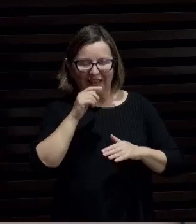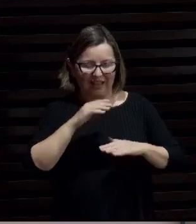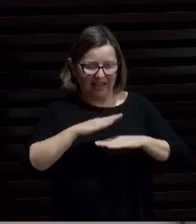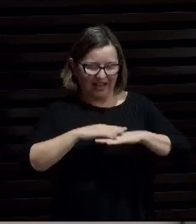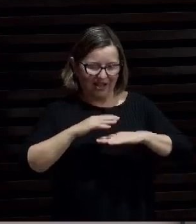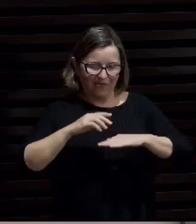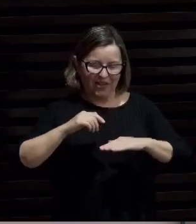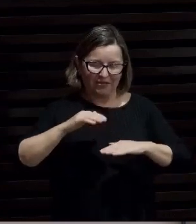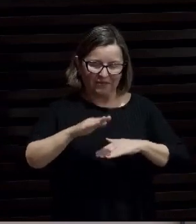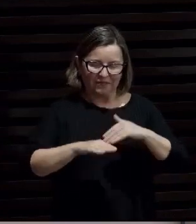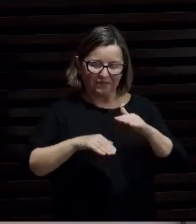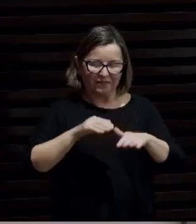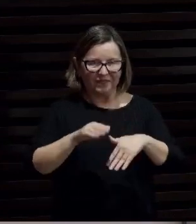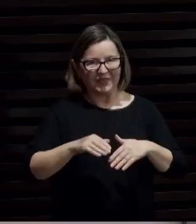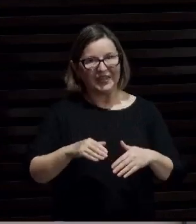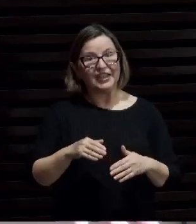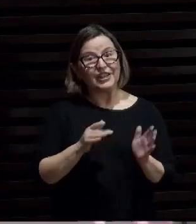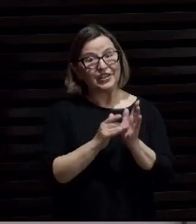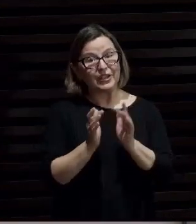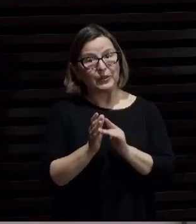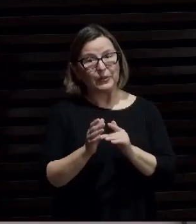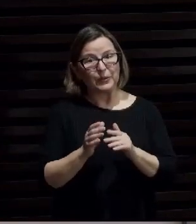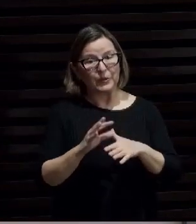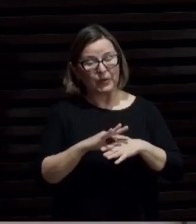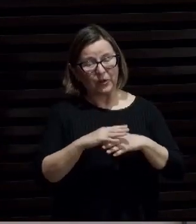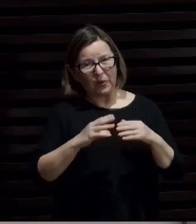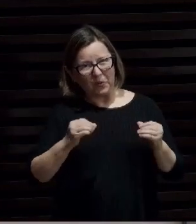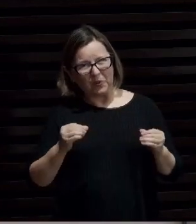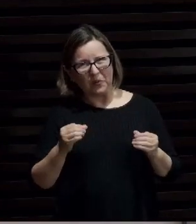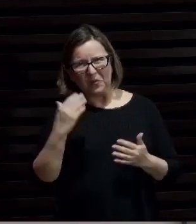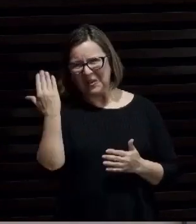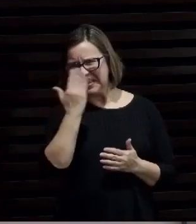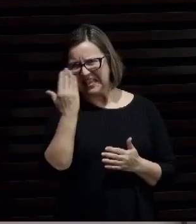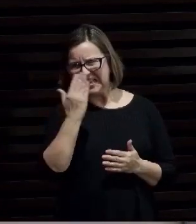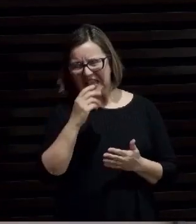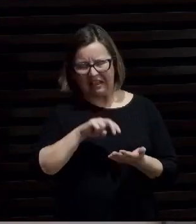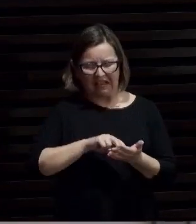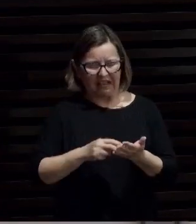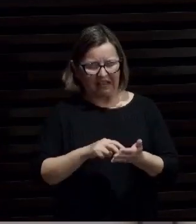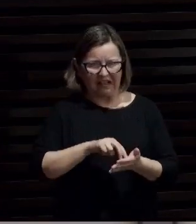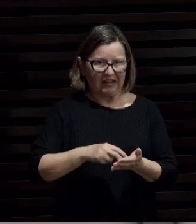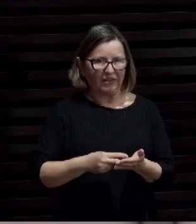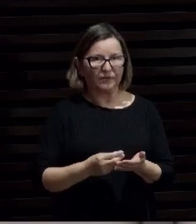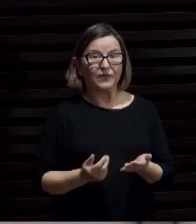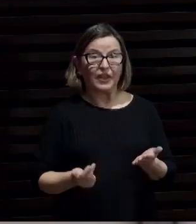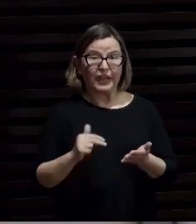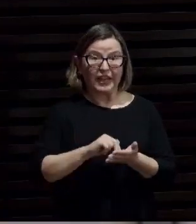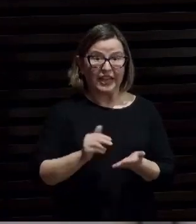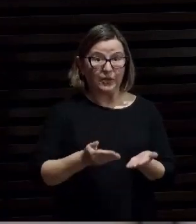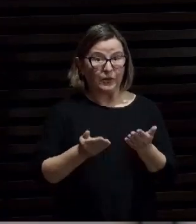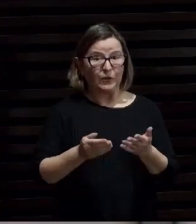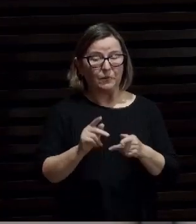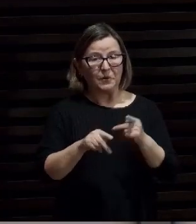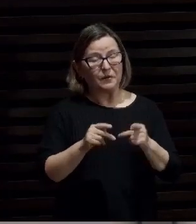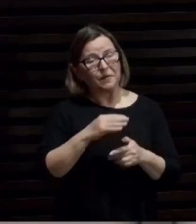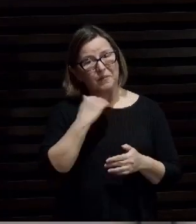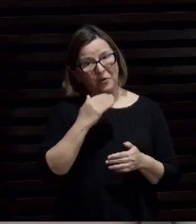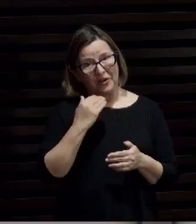cegos, coxos, ressuscitou mortos. E ele fez isso na presença de muita